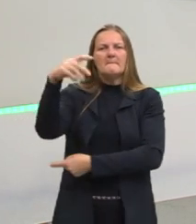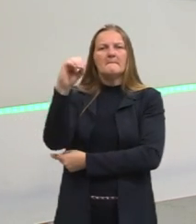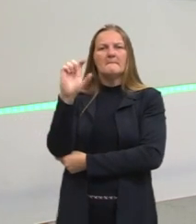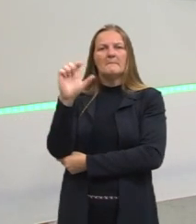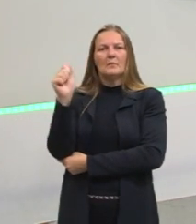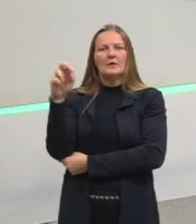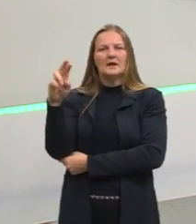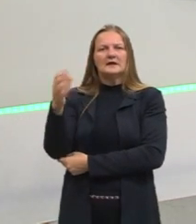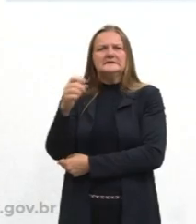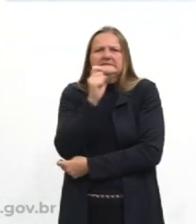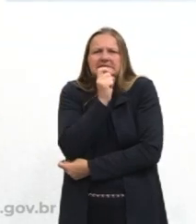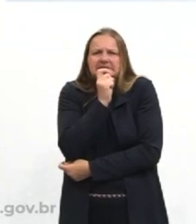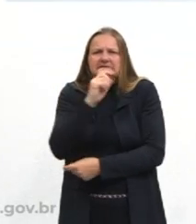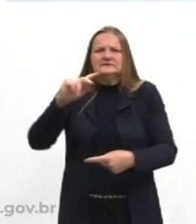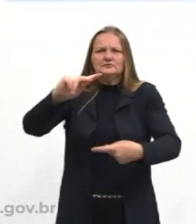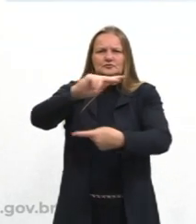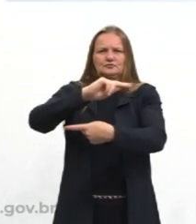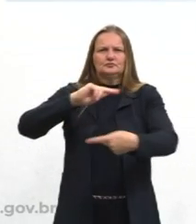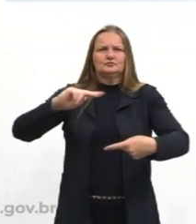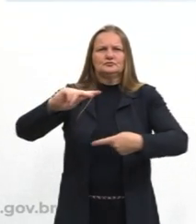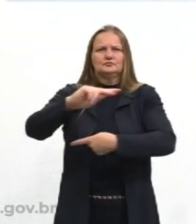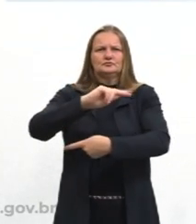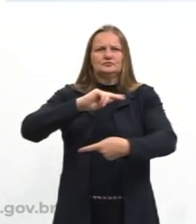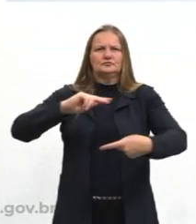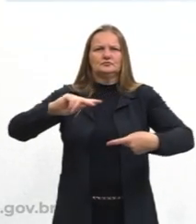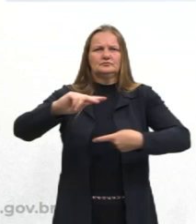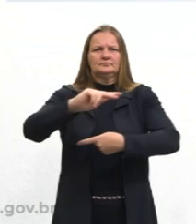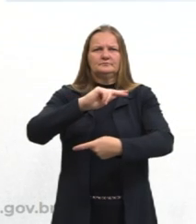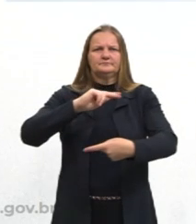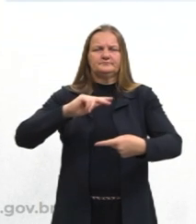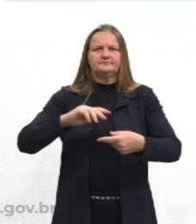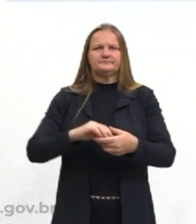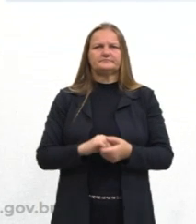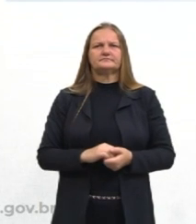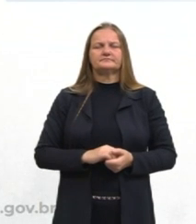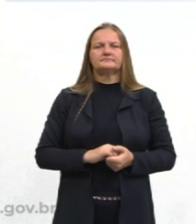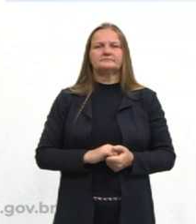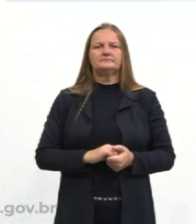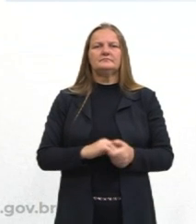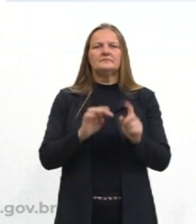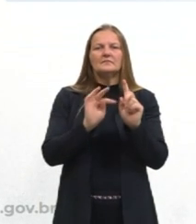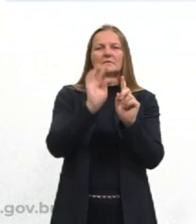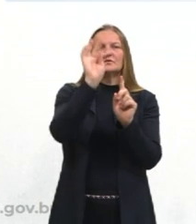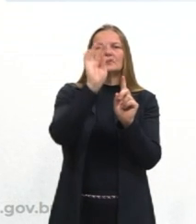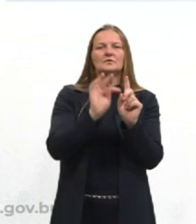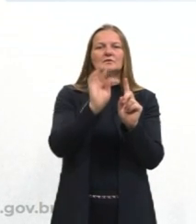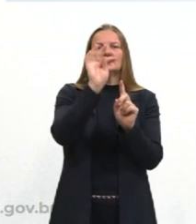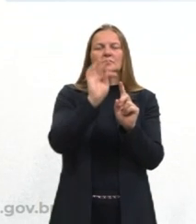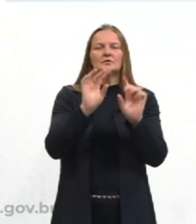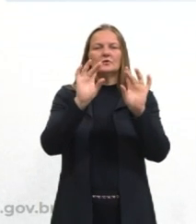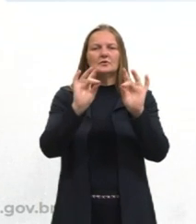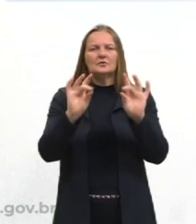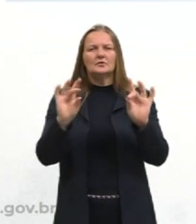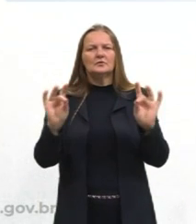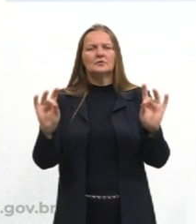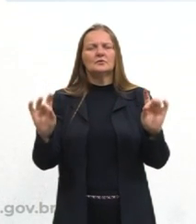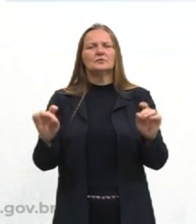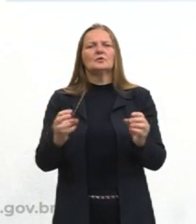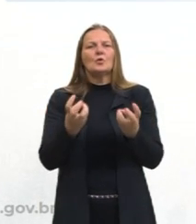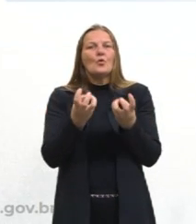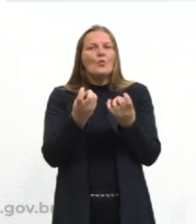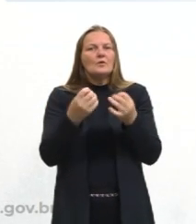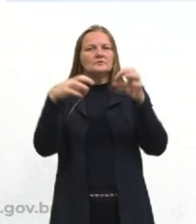disso primeiro grupo climático então né a temperatura e umidade a segunda a